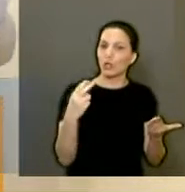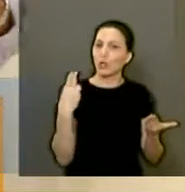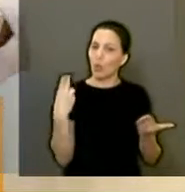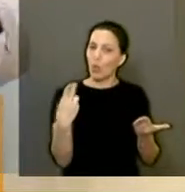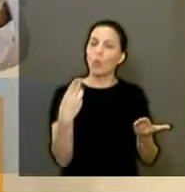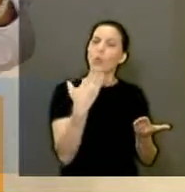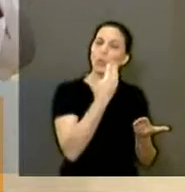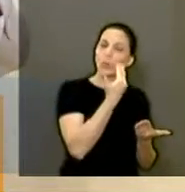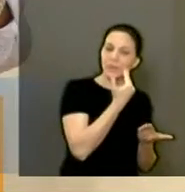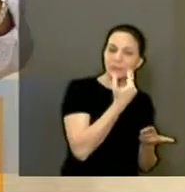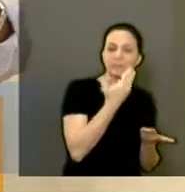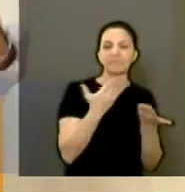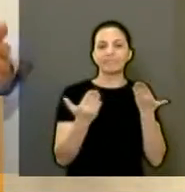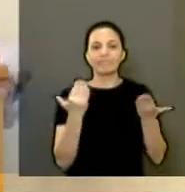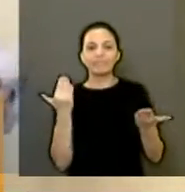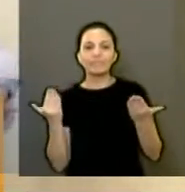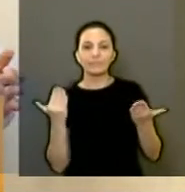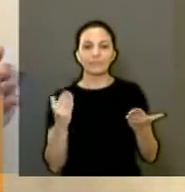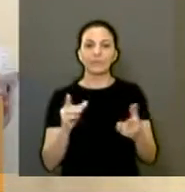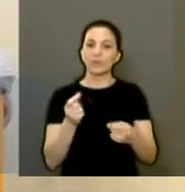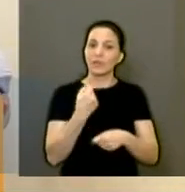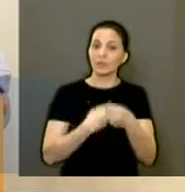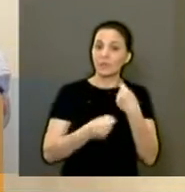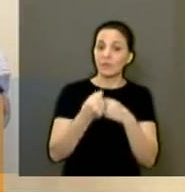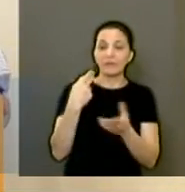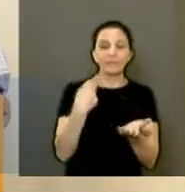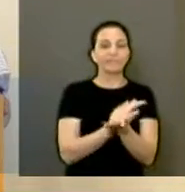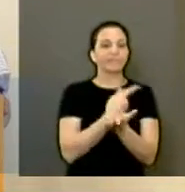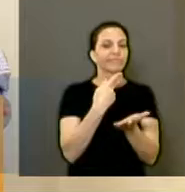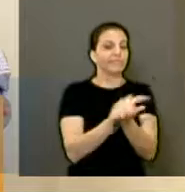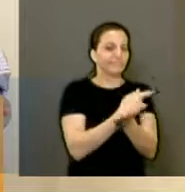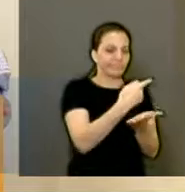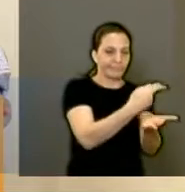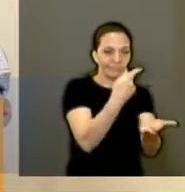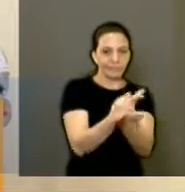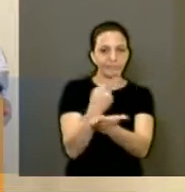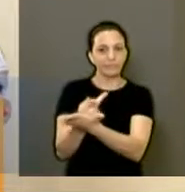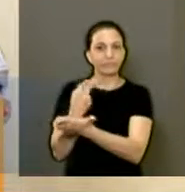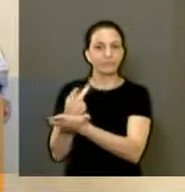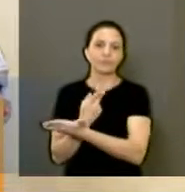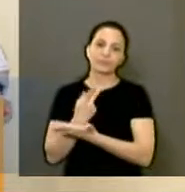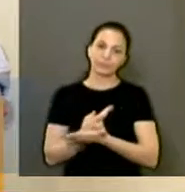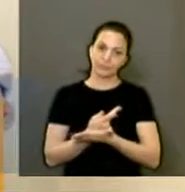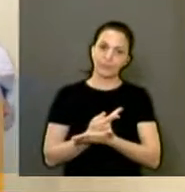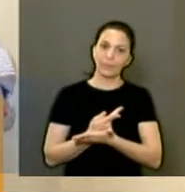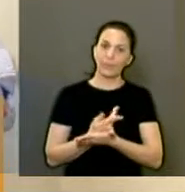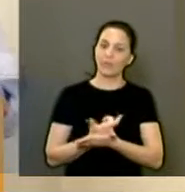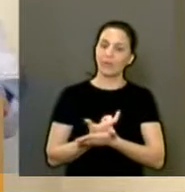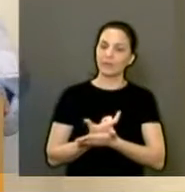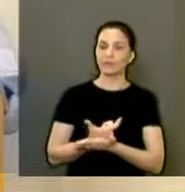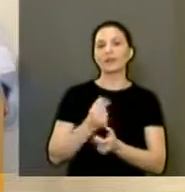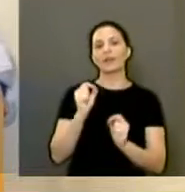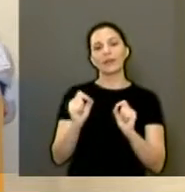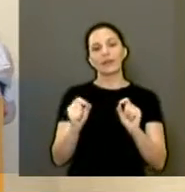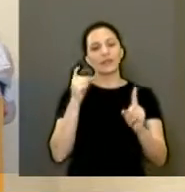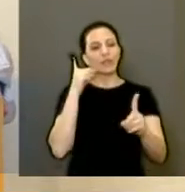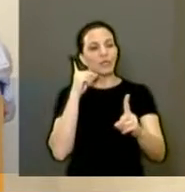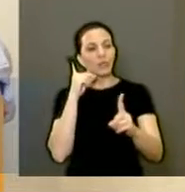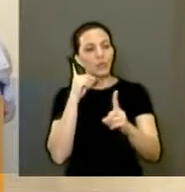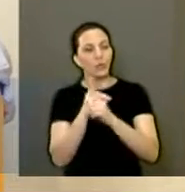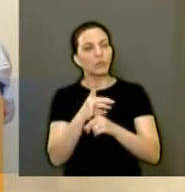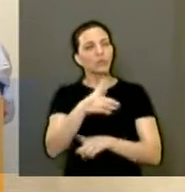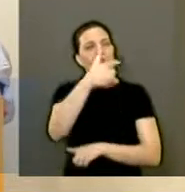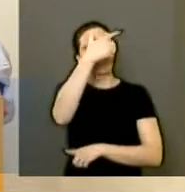administração com muitos erros e isso a palavra das pessoas que a gente encontra